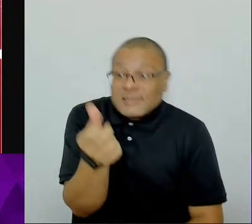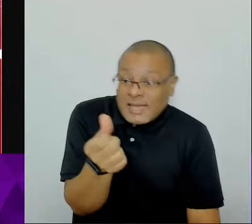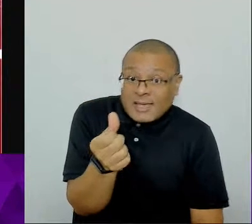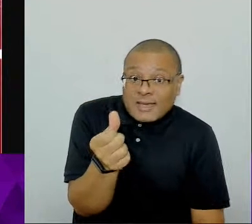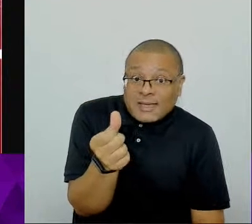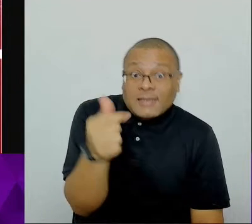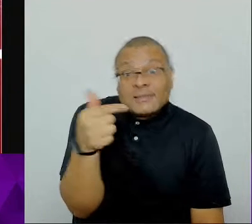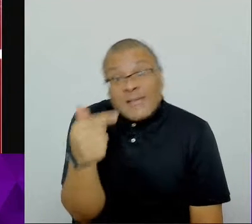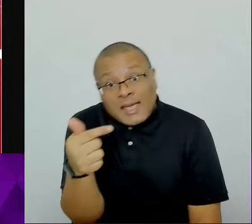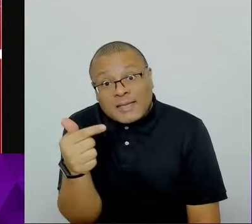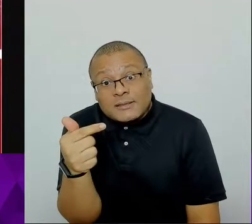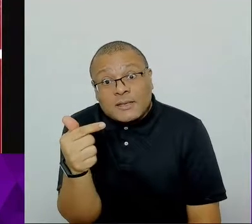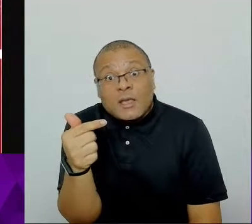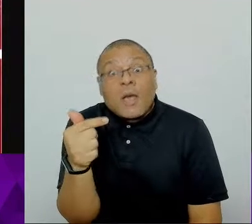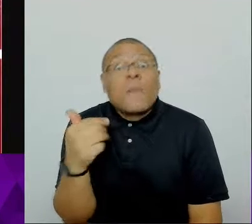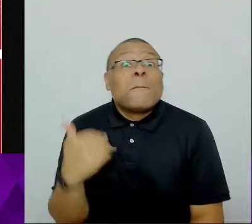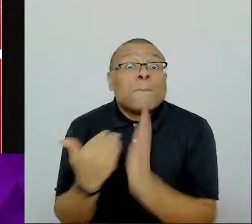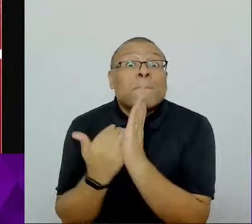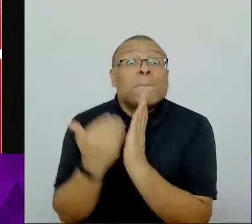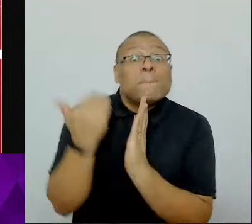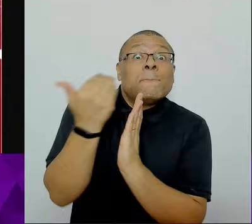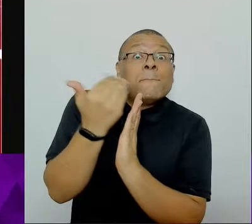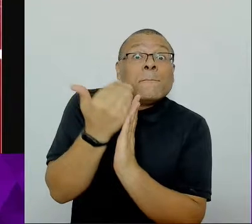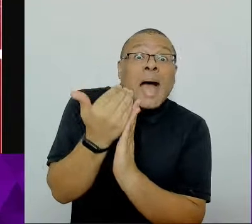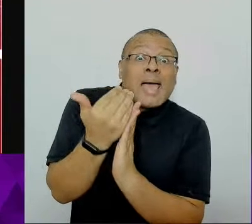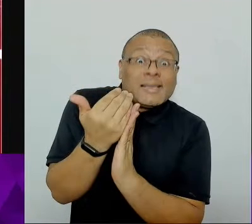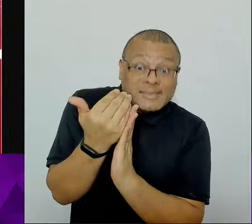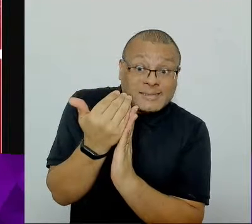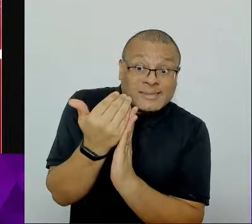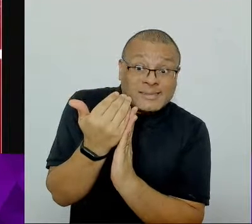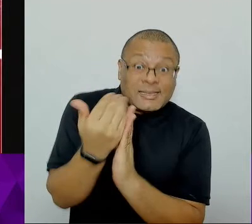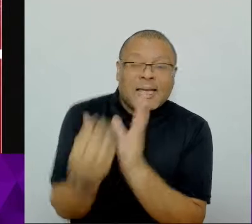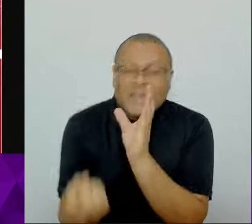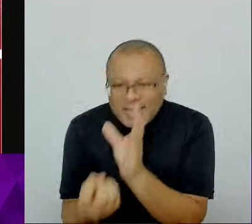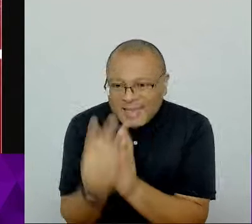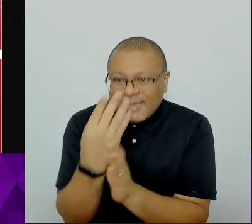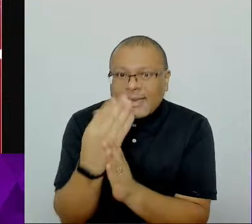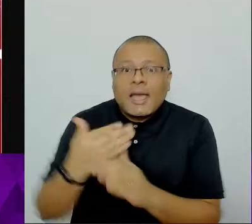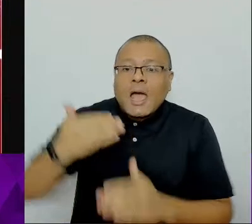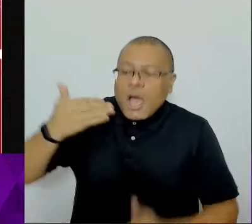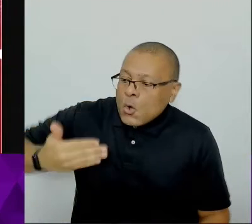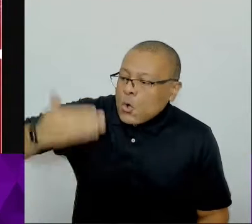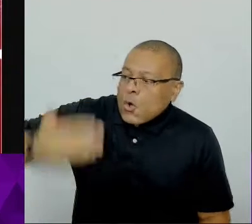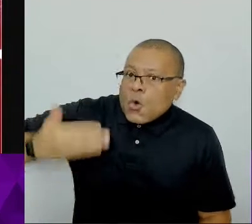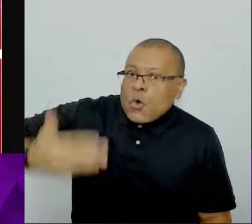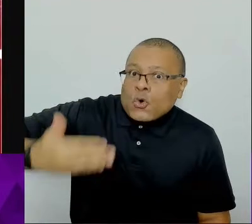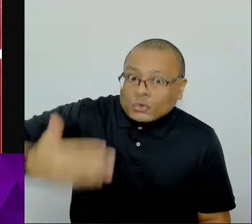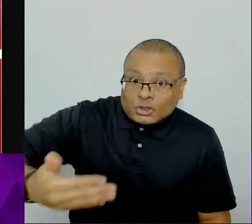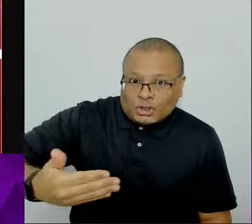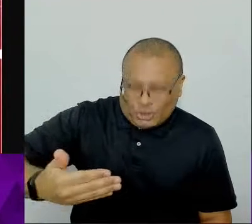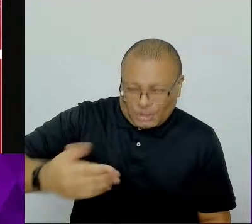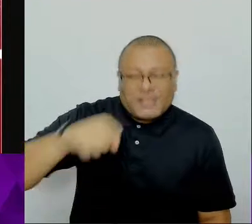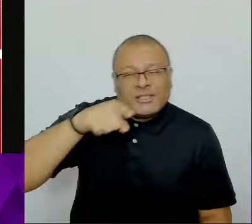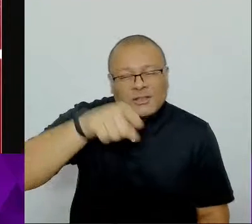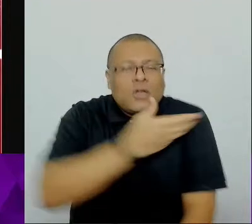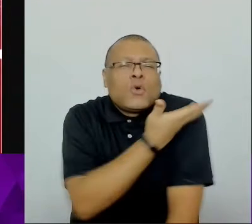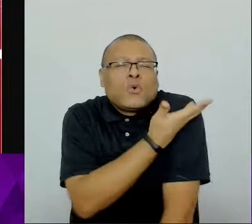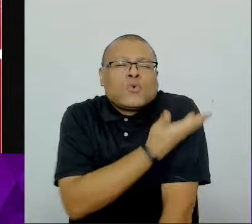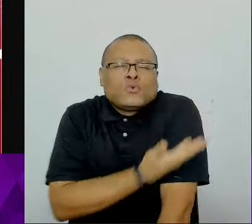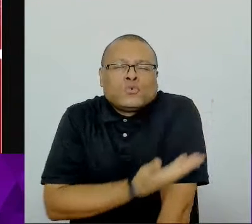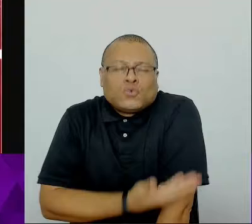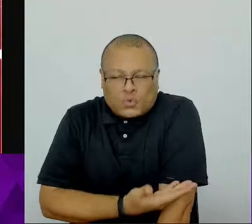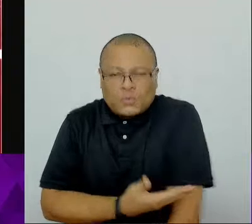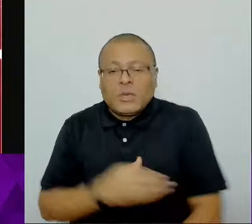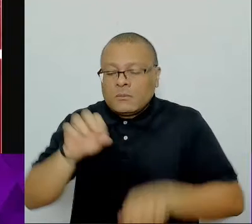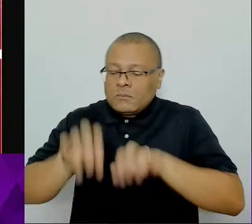mês, conforme você vai criando essa capacidade, esse hábito de entregar, e